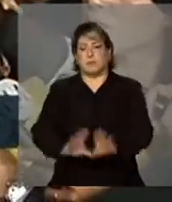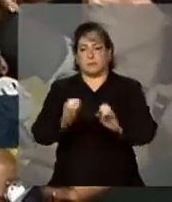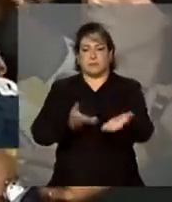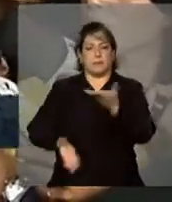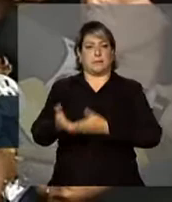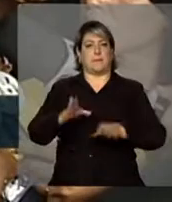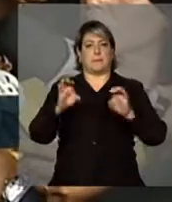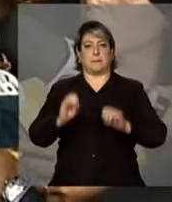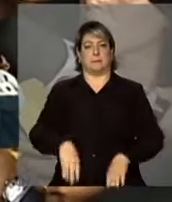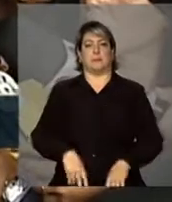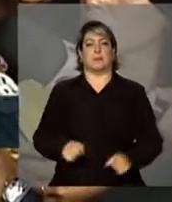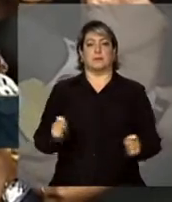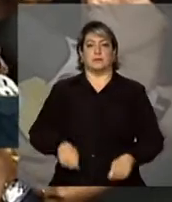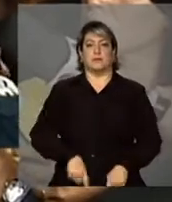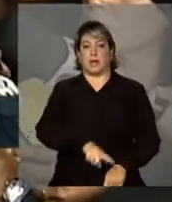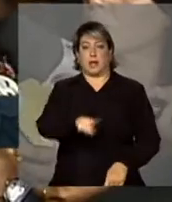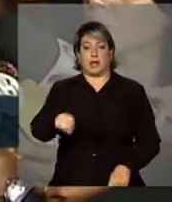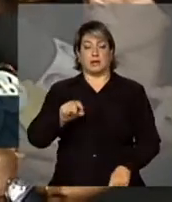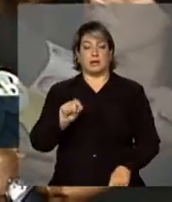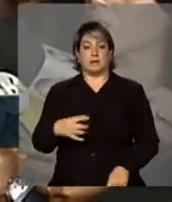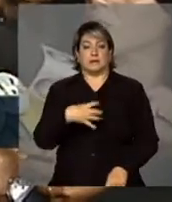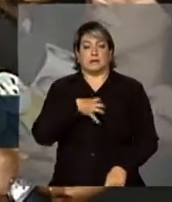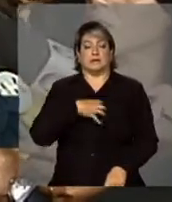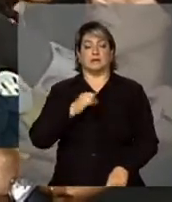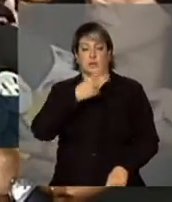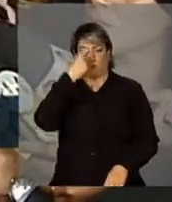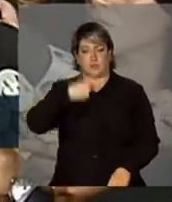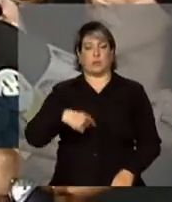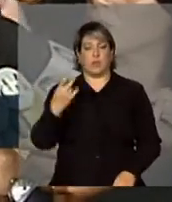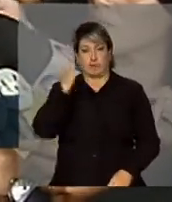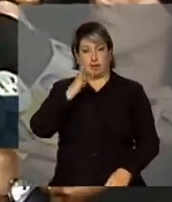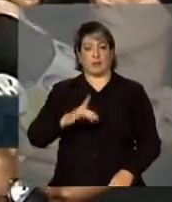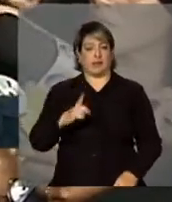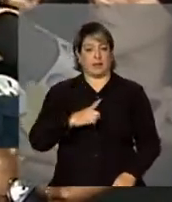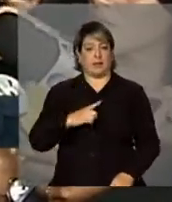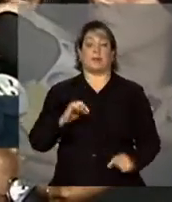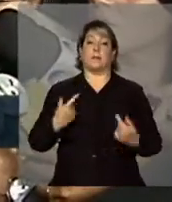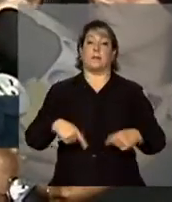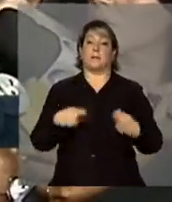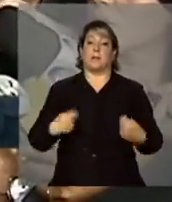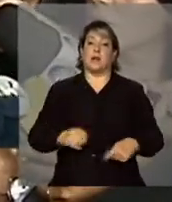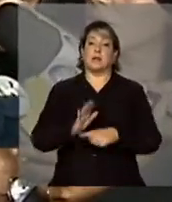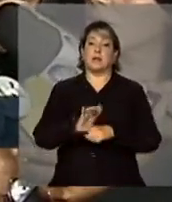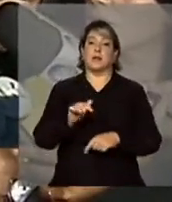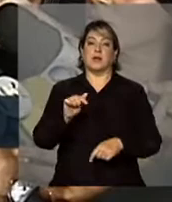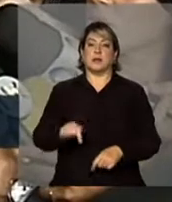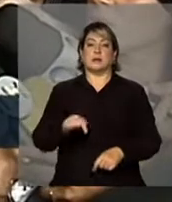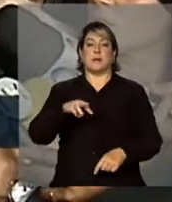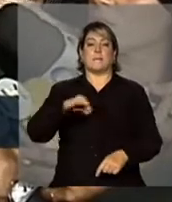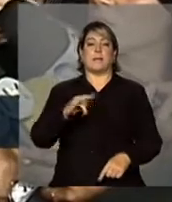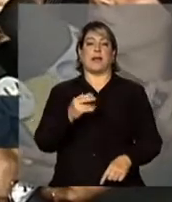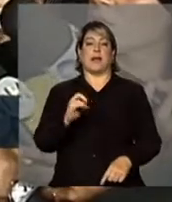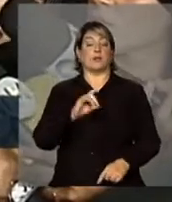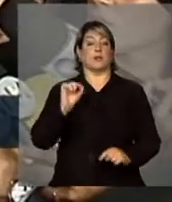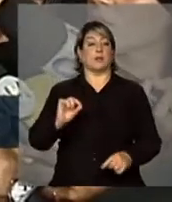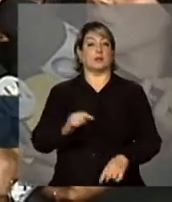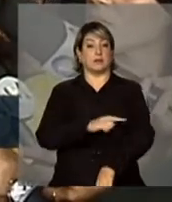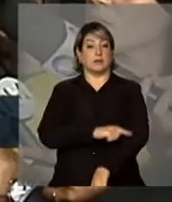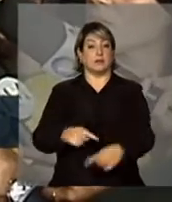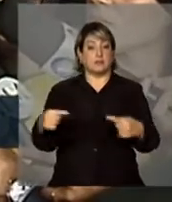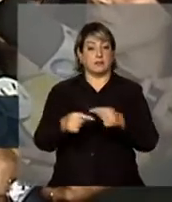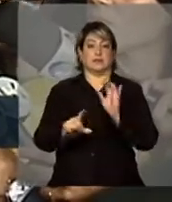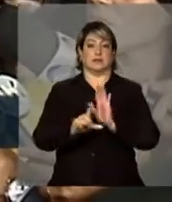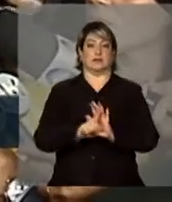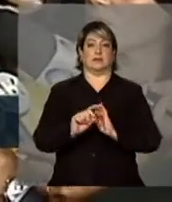a elas, tendo um senso humano que os brasileiros têm, nós temos que favorecer essa migração legal. Então o Itamaraty, nós